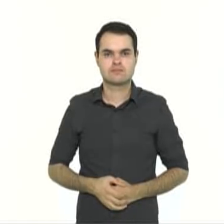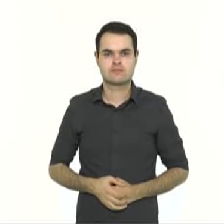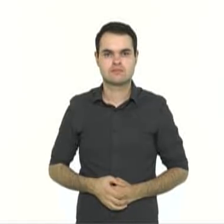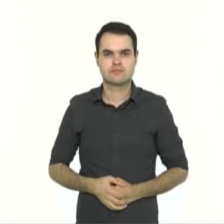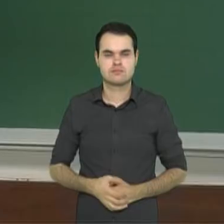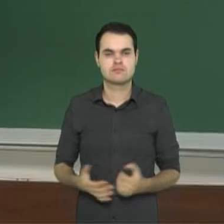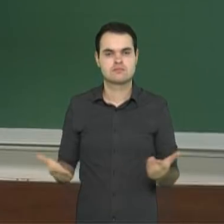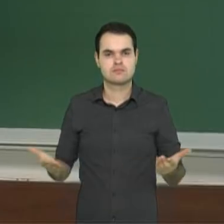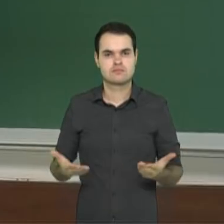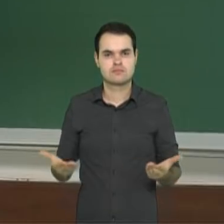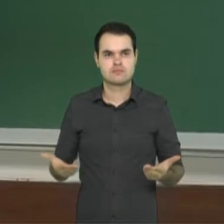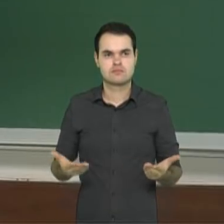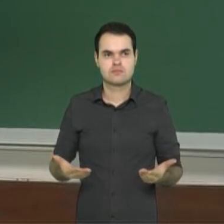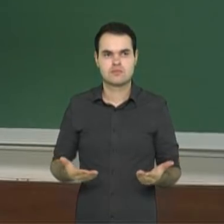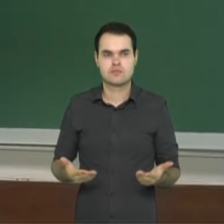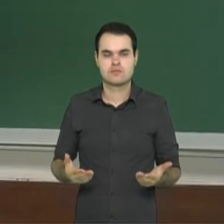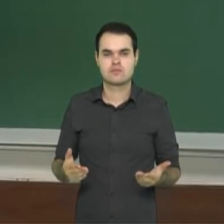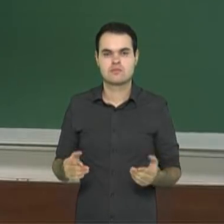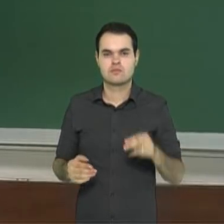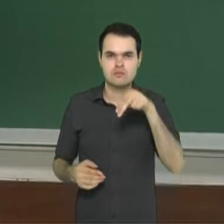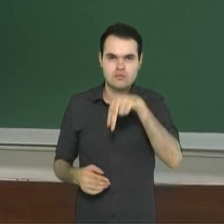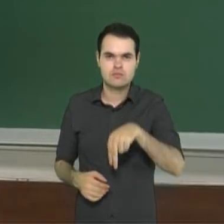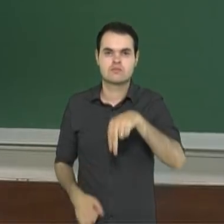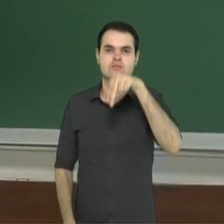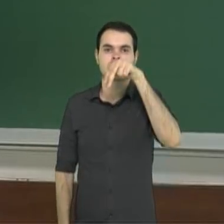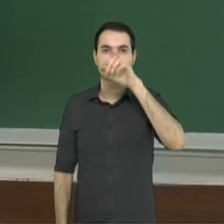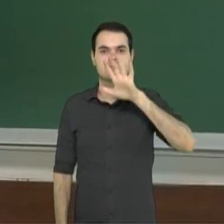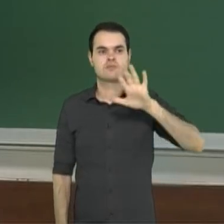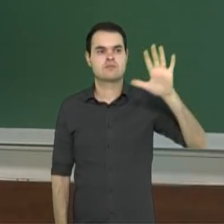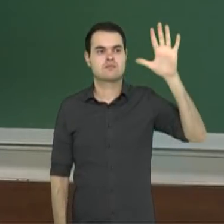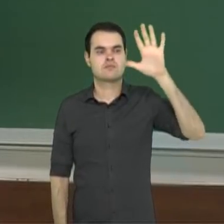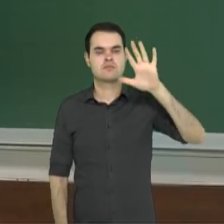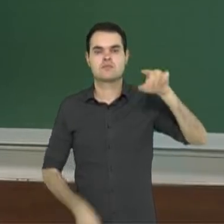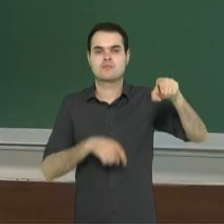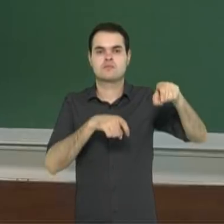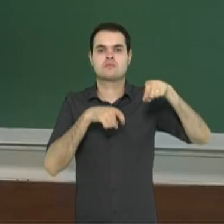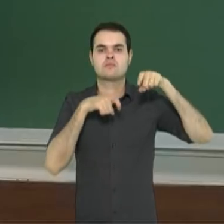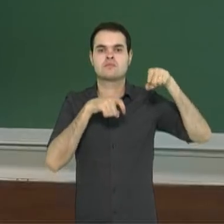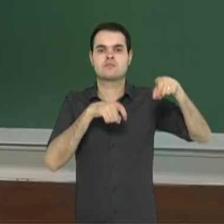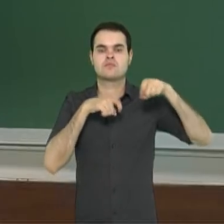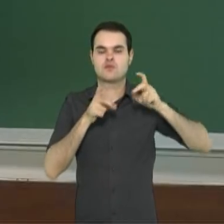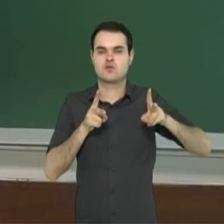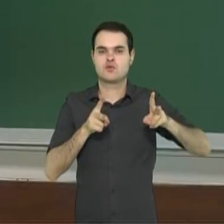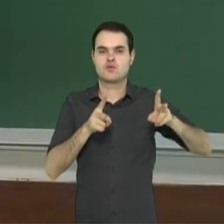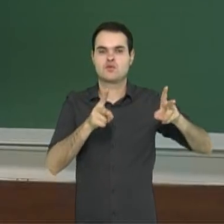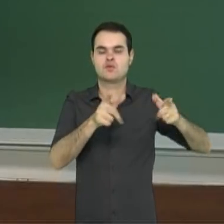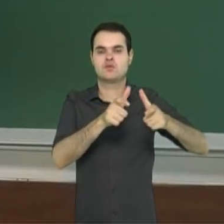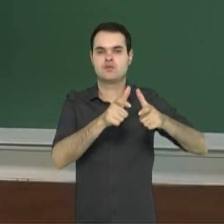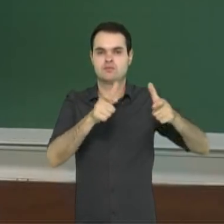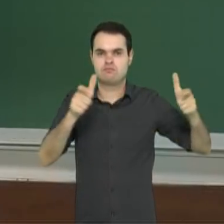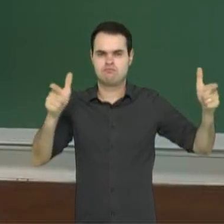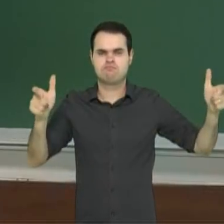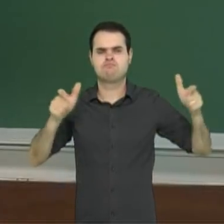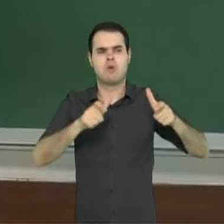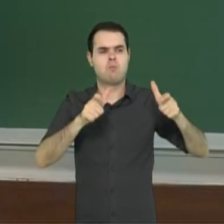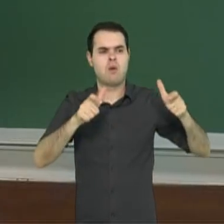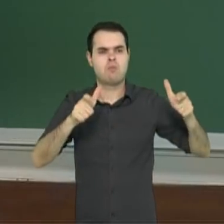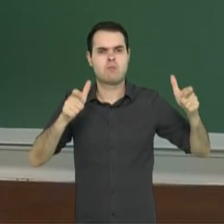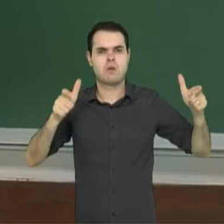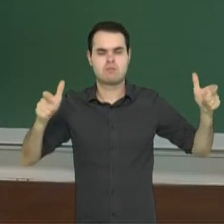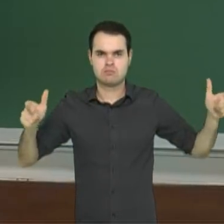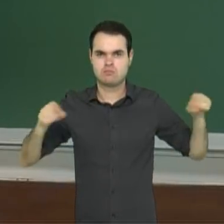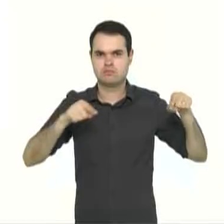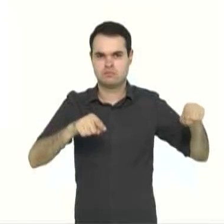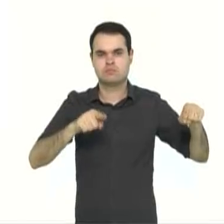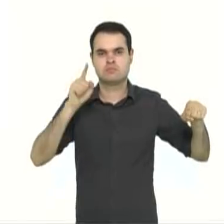Agora chegamos ao nosso Nordeste. Vamos lá. As fazendas continuavam a crescer, a se expandir,